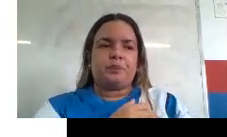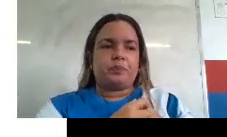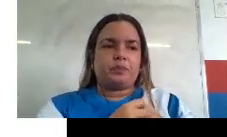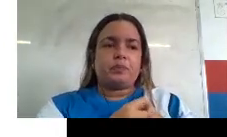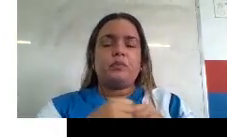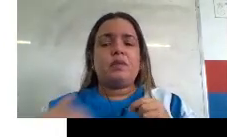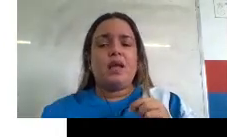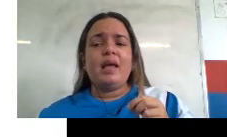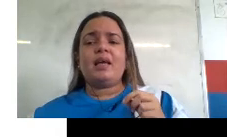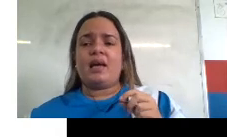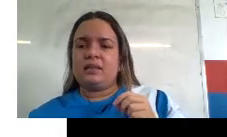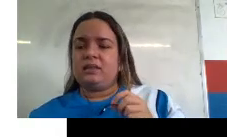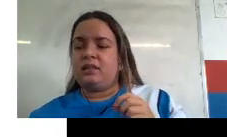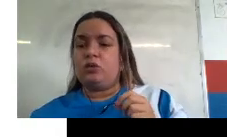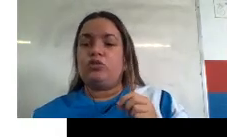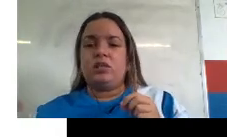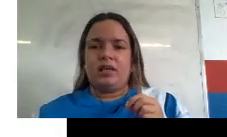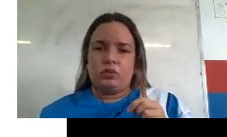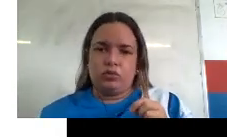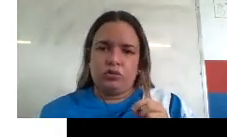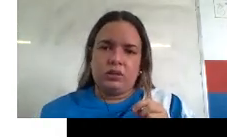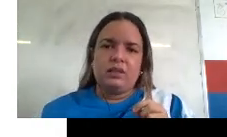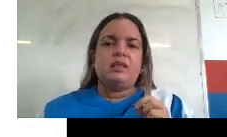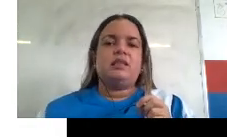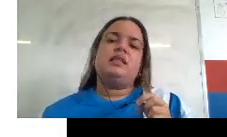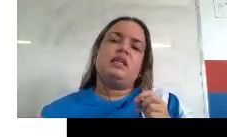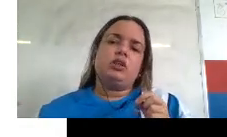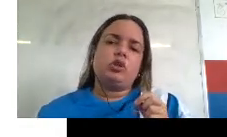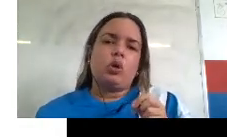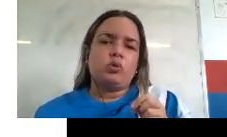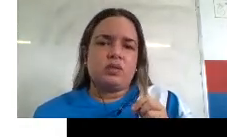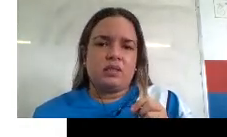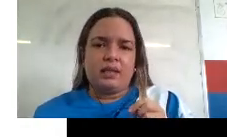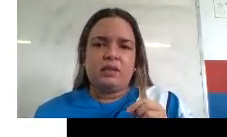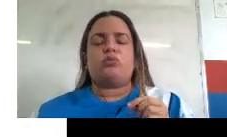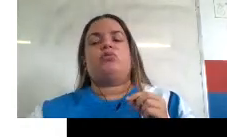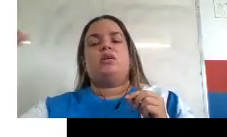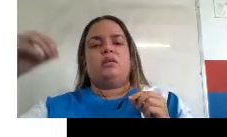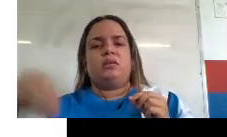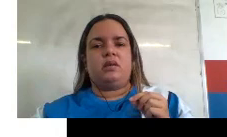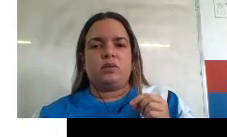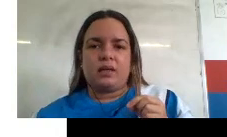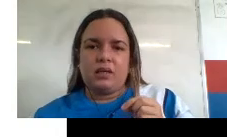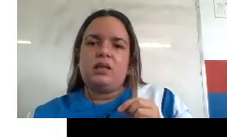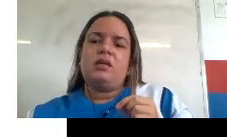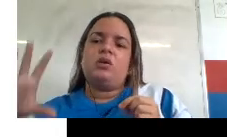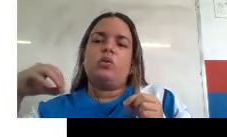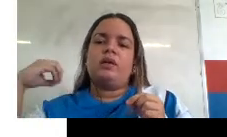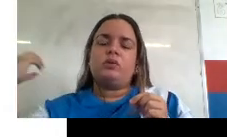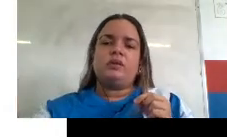declaração, ela garante, né, os direitos de todos os cidadãos, tanto